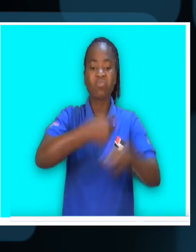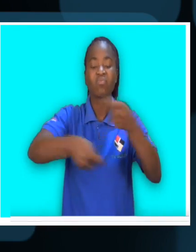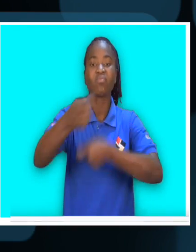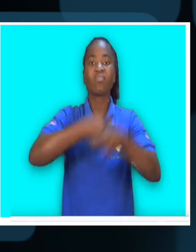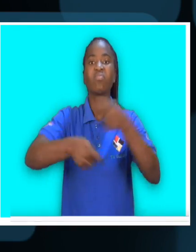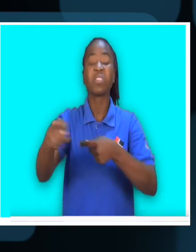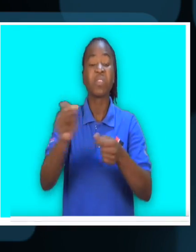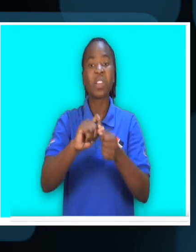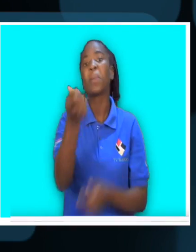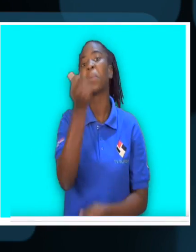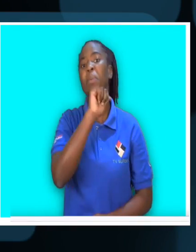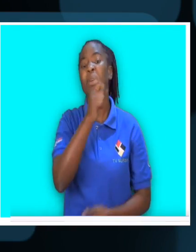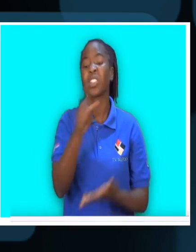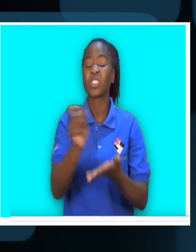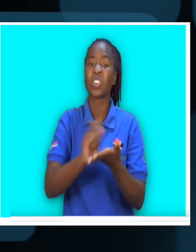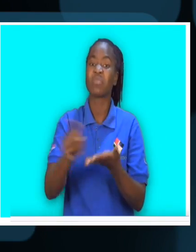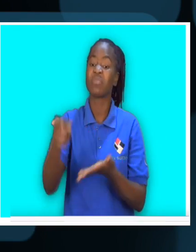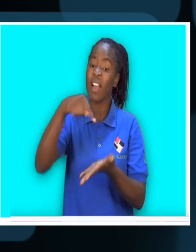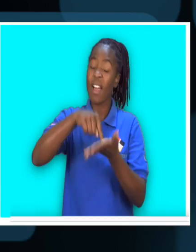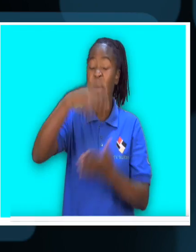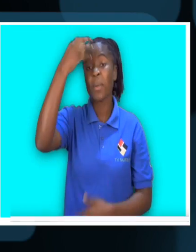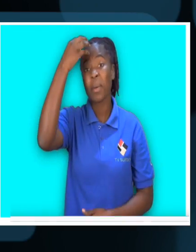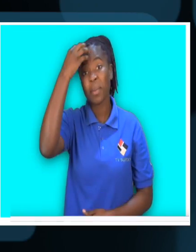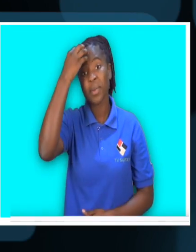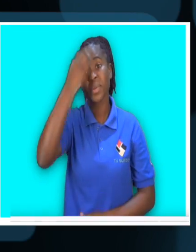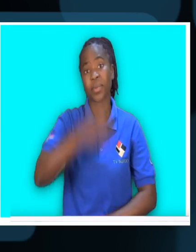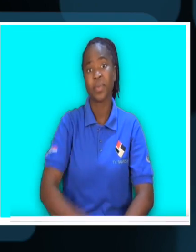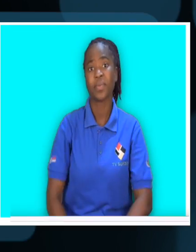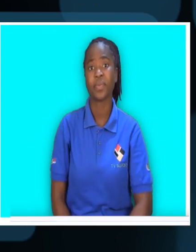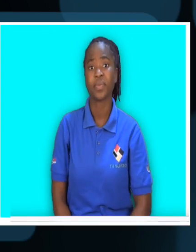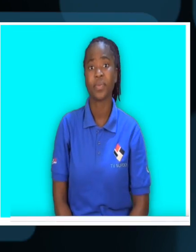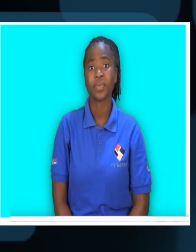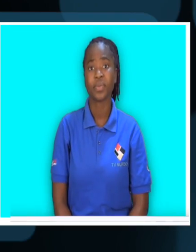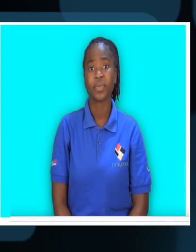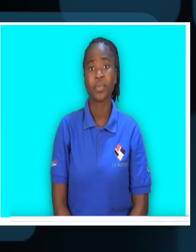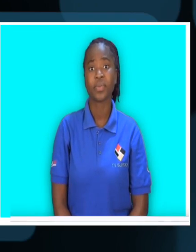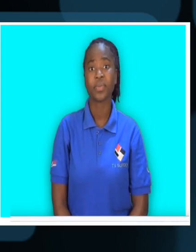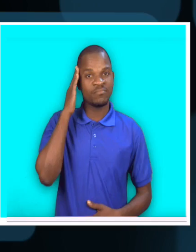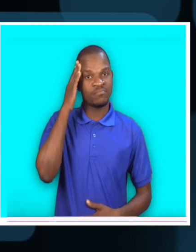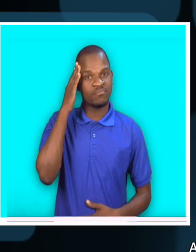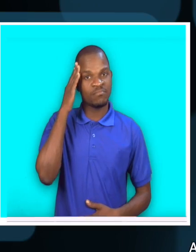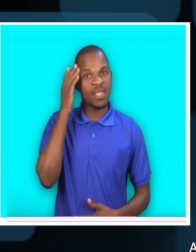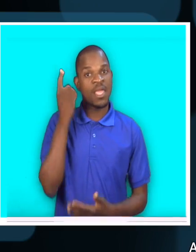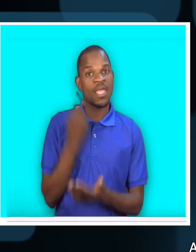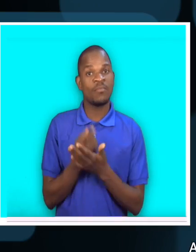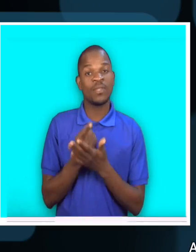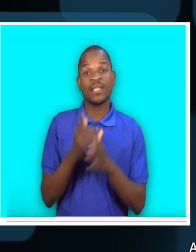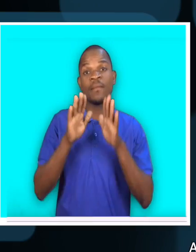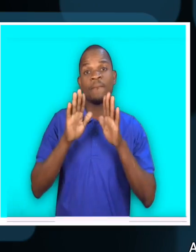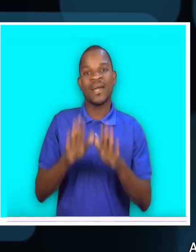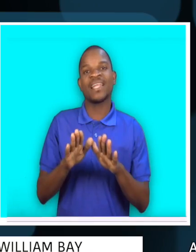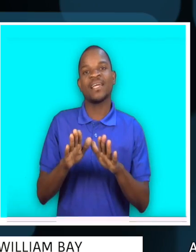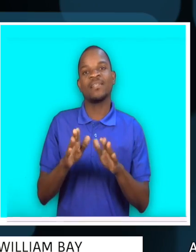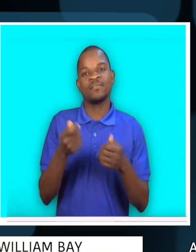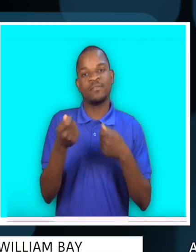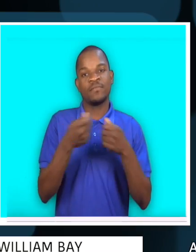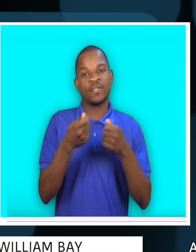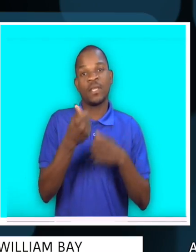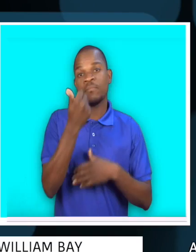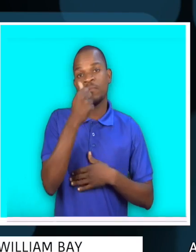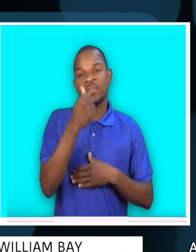da venda e consumo de álcool nas imediações de estabelecimentos de ensino. Acho que devem parar de